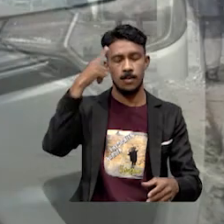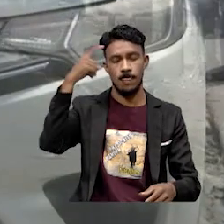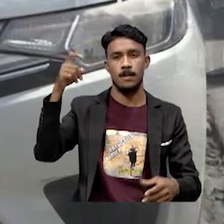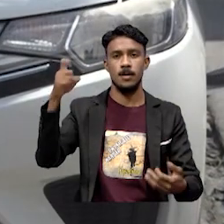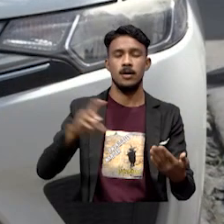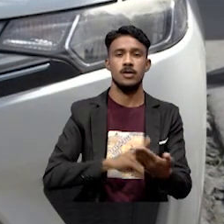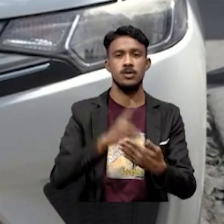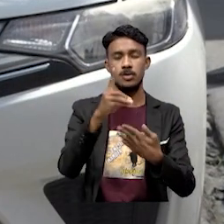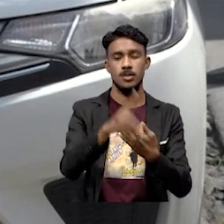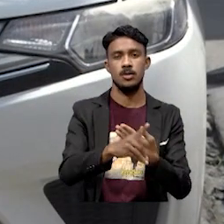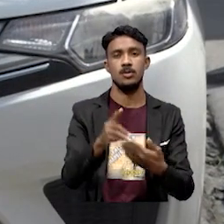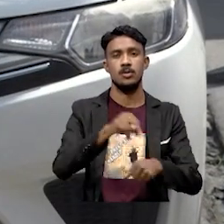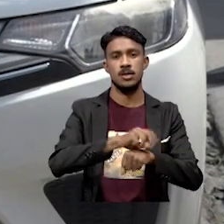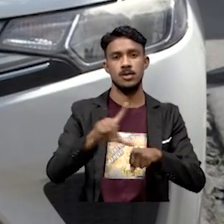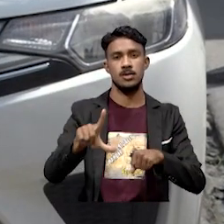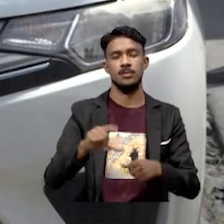nação.